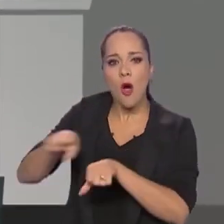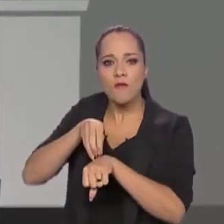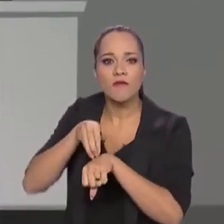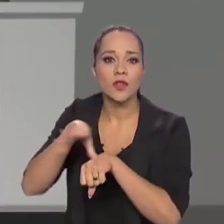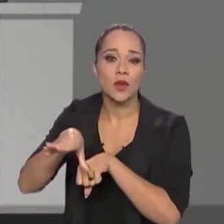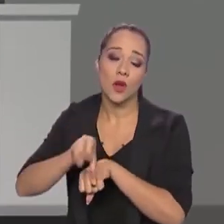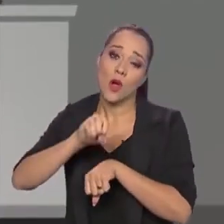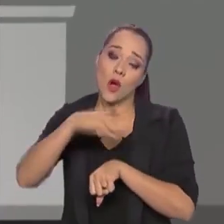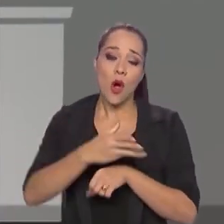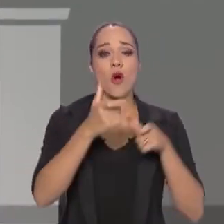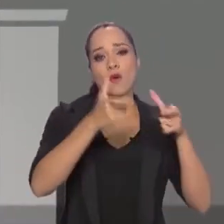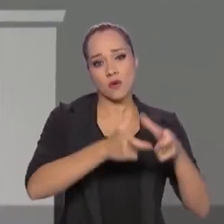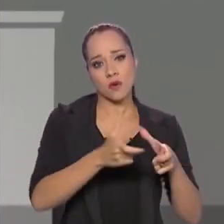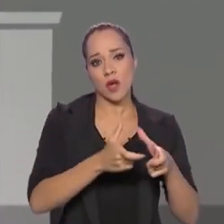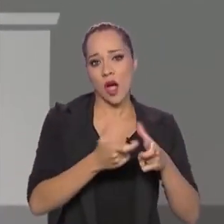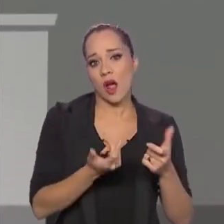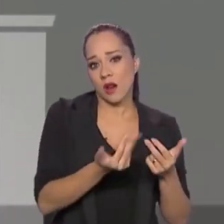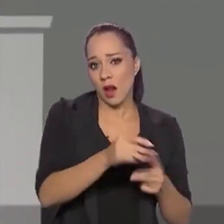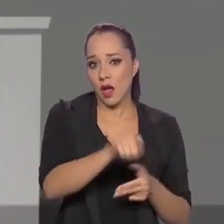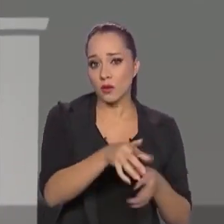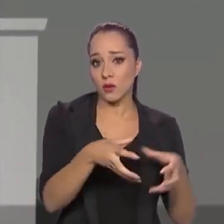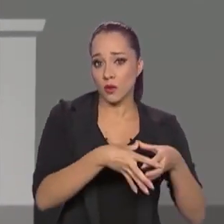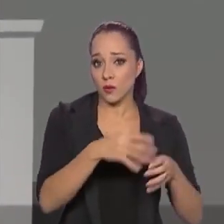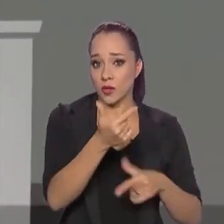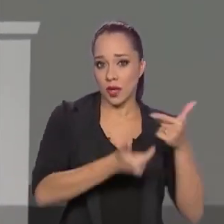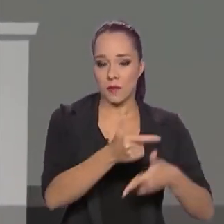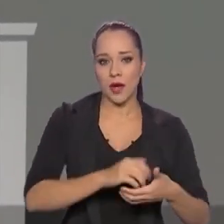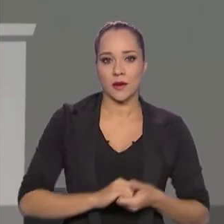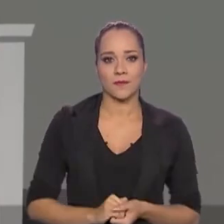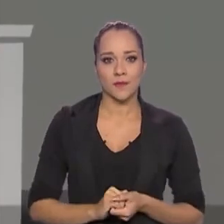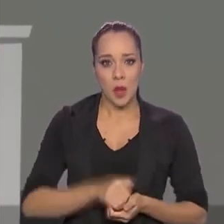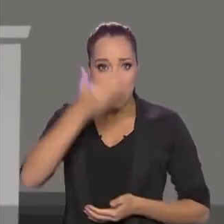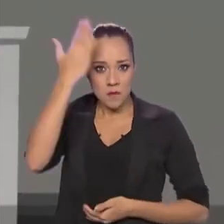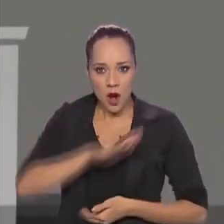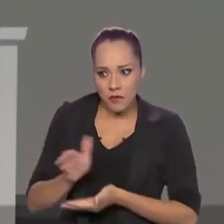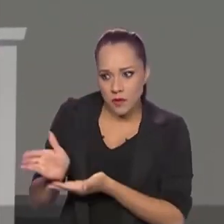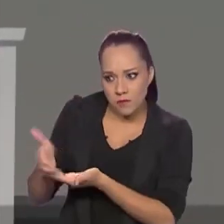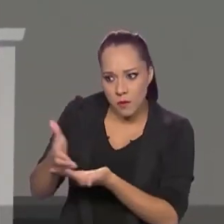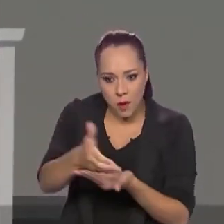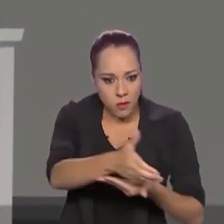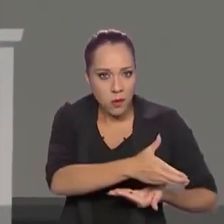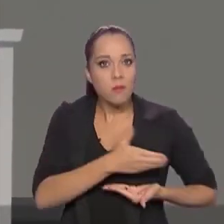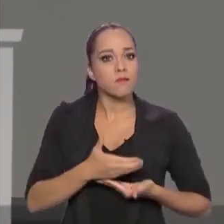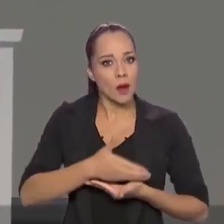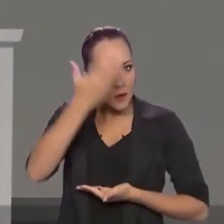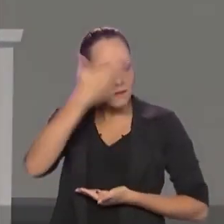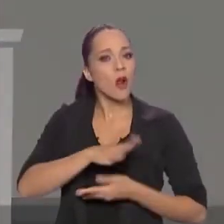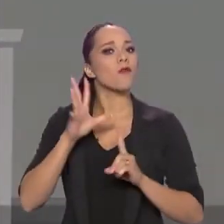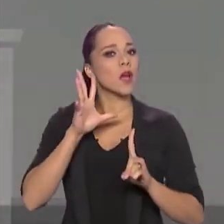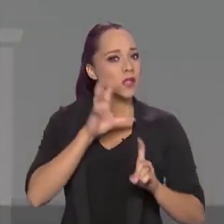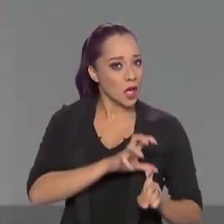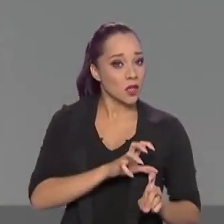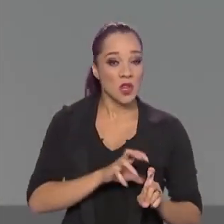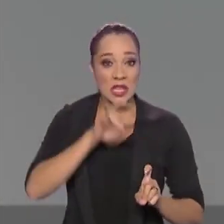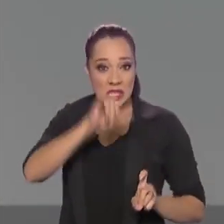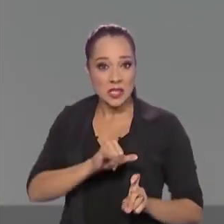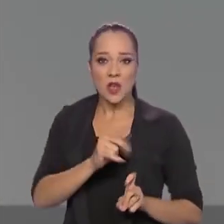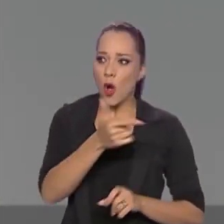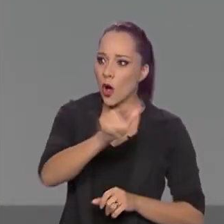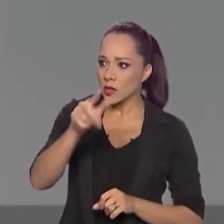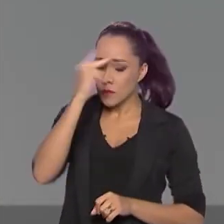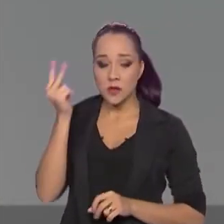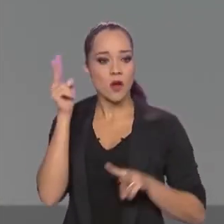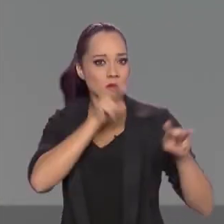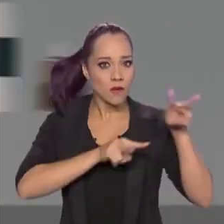ou à unidade correcional do seu órgão. Reúna provas das situações de assédio e, caso aconteçam diante de